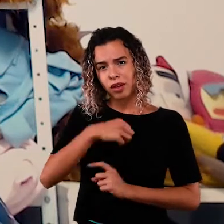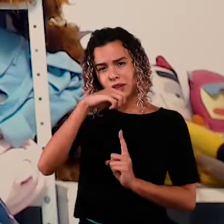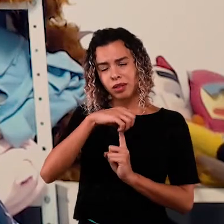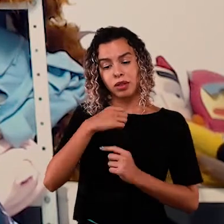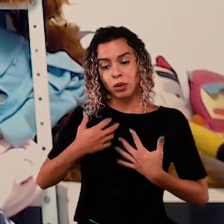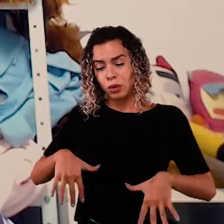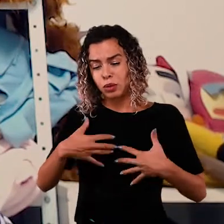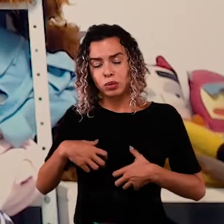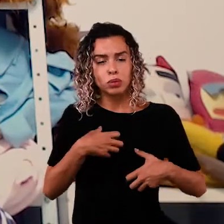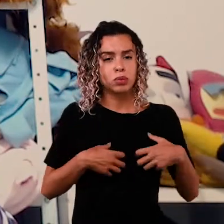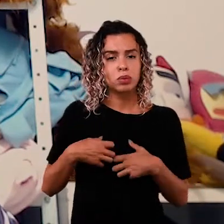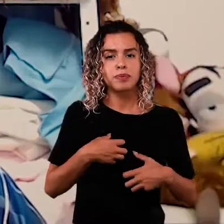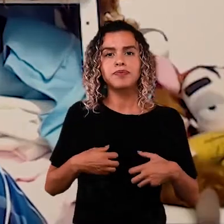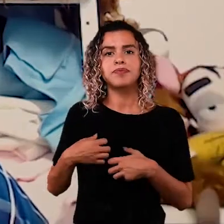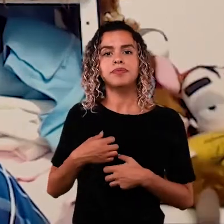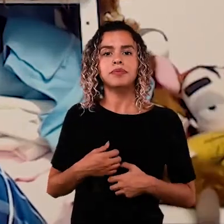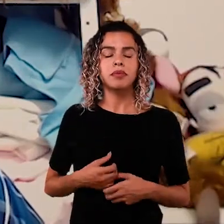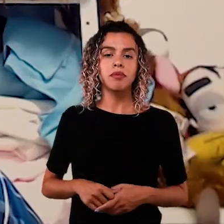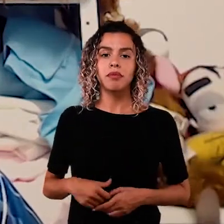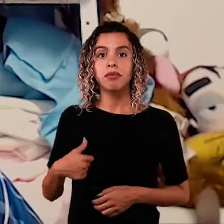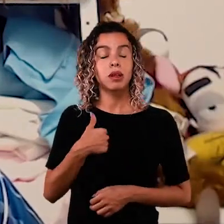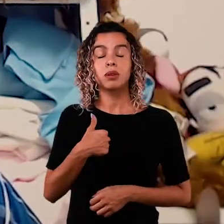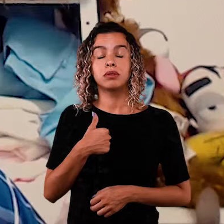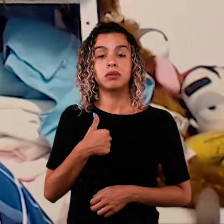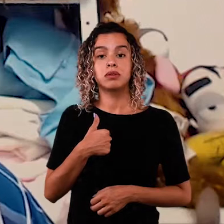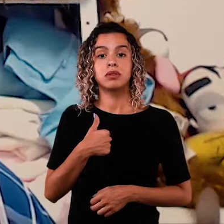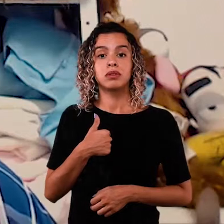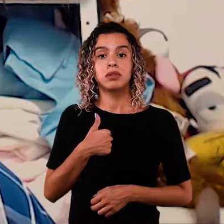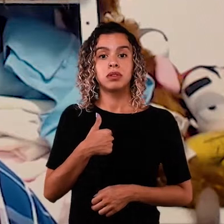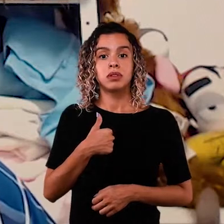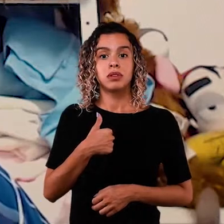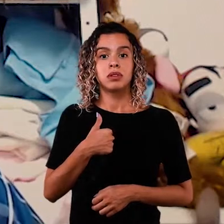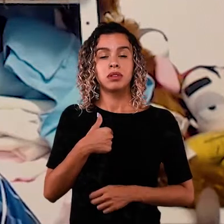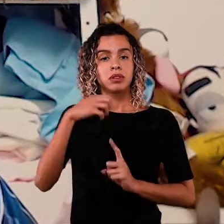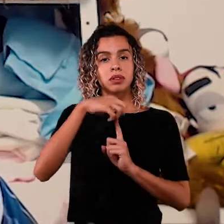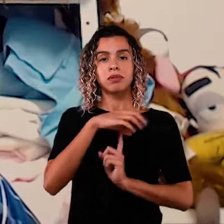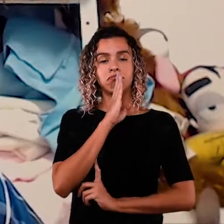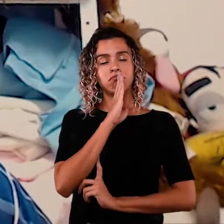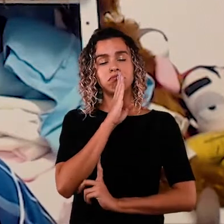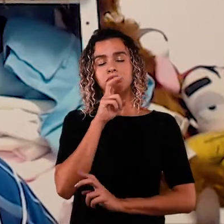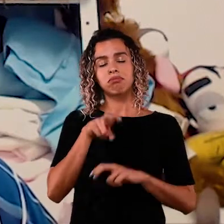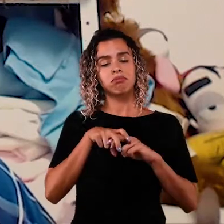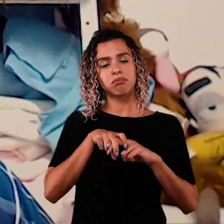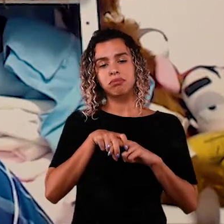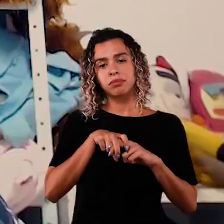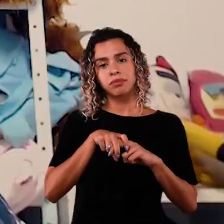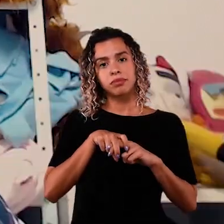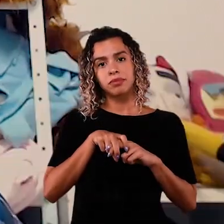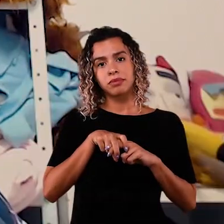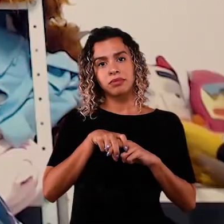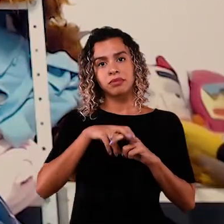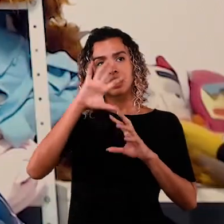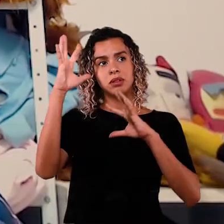vendo que eu tava entrando em crise, e eu simplesmente meio que desativei no ponto de ônibus, sentado.